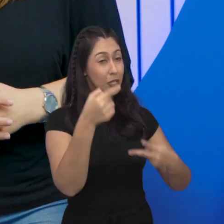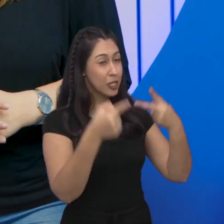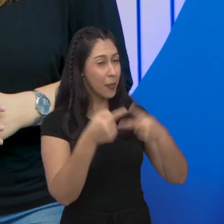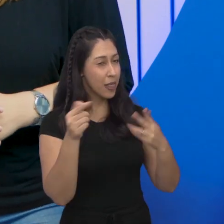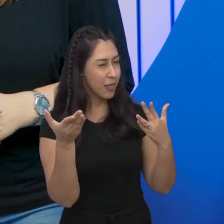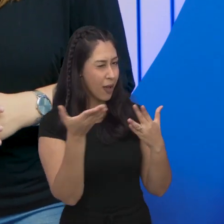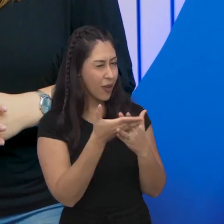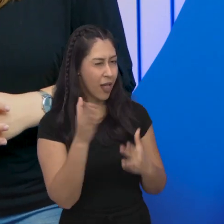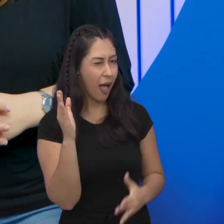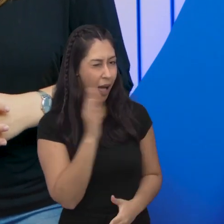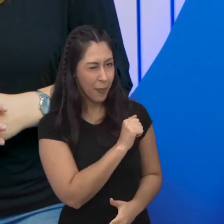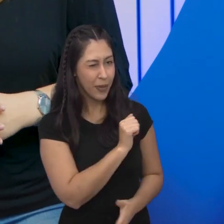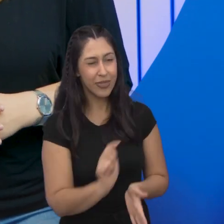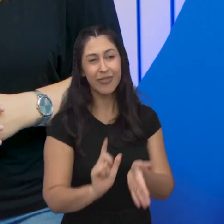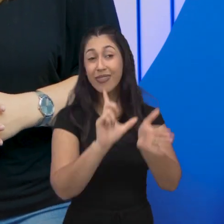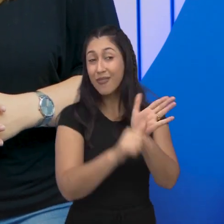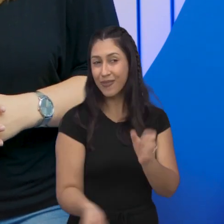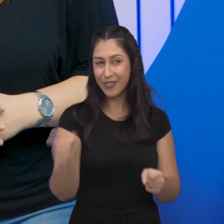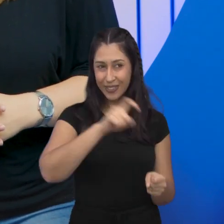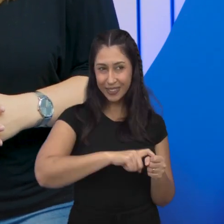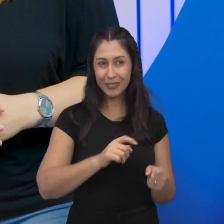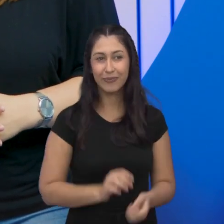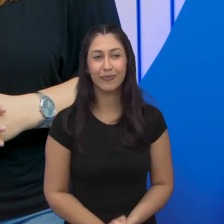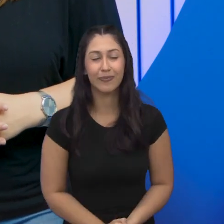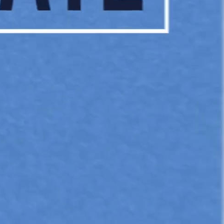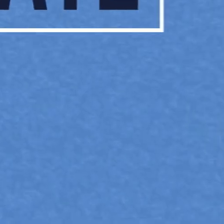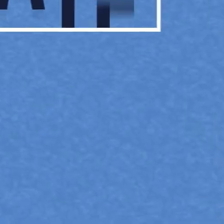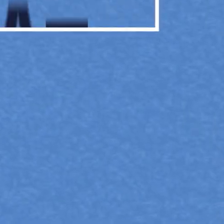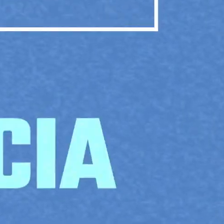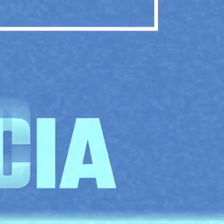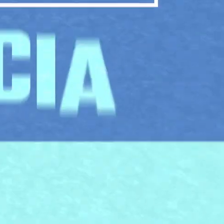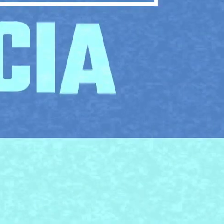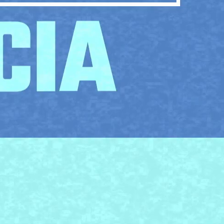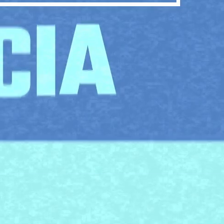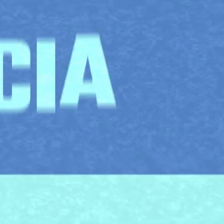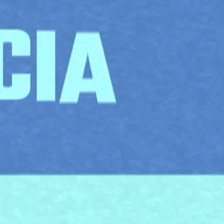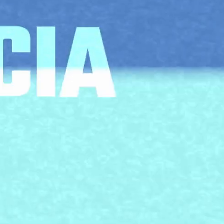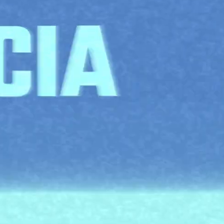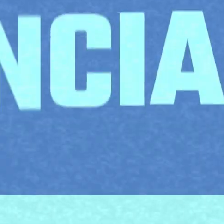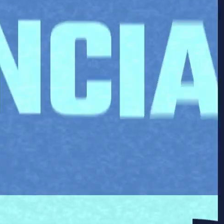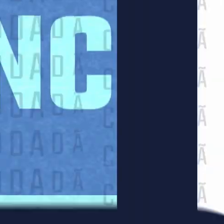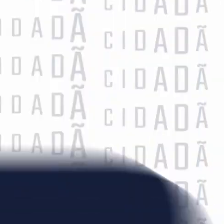Sobre política, faz um rápido intervalo e a gente já volta.